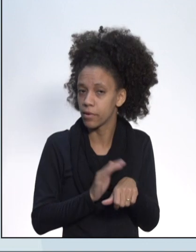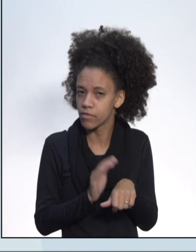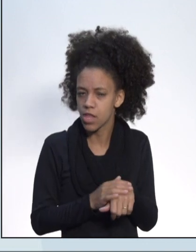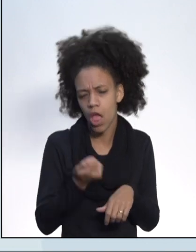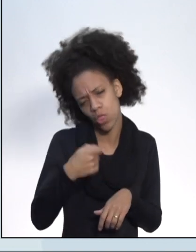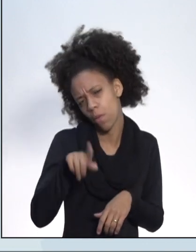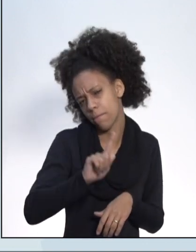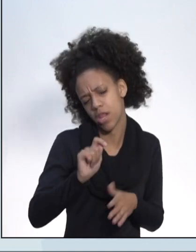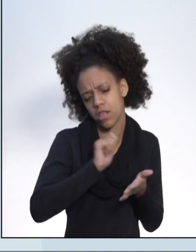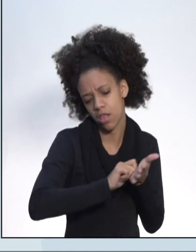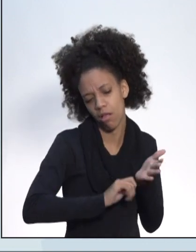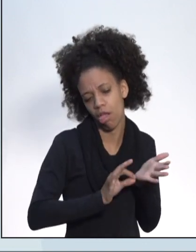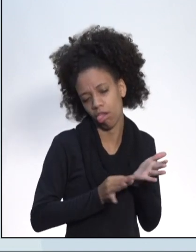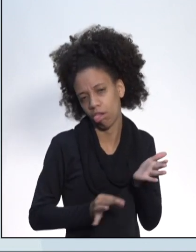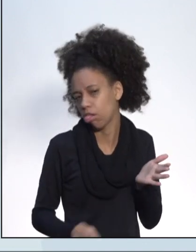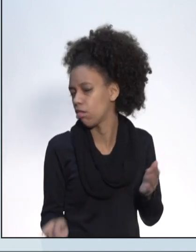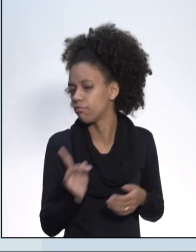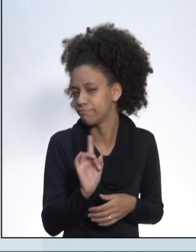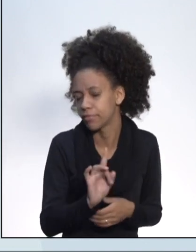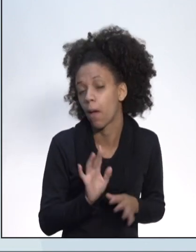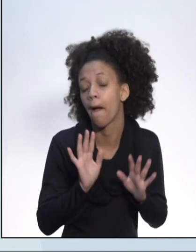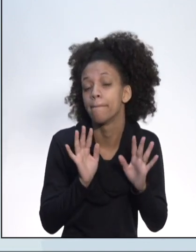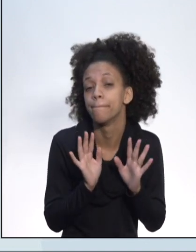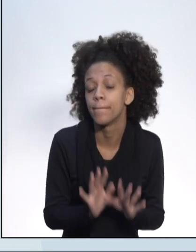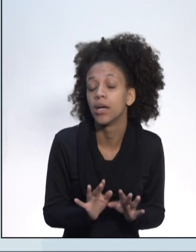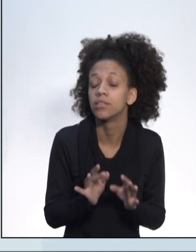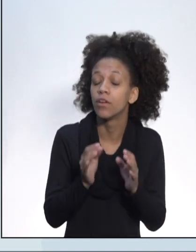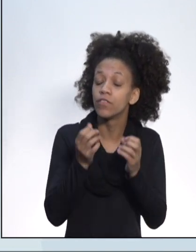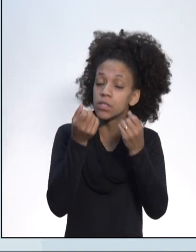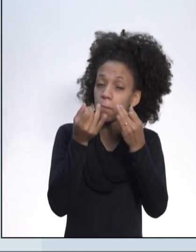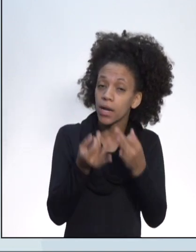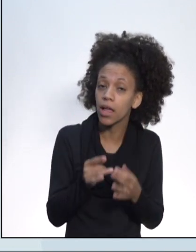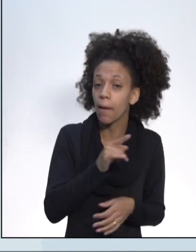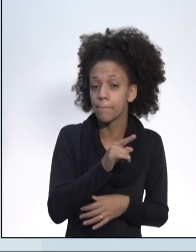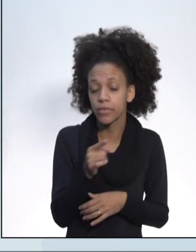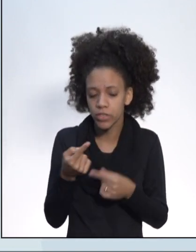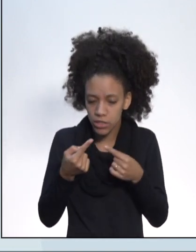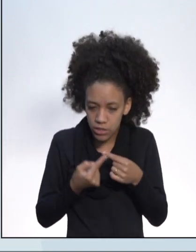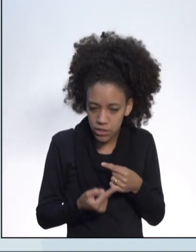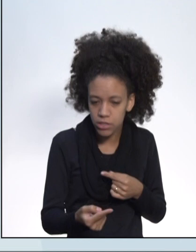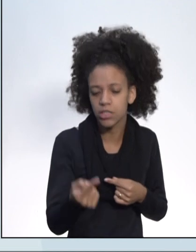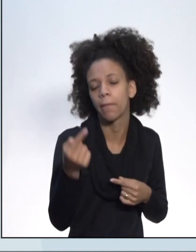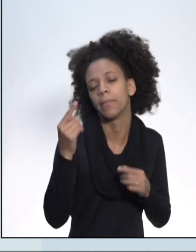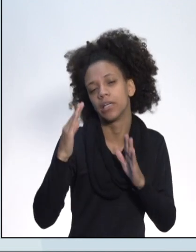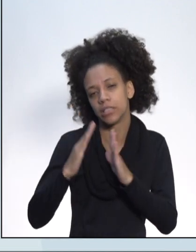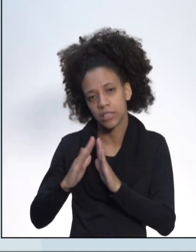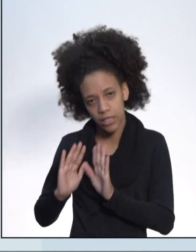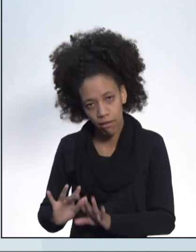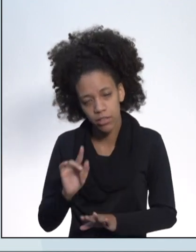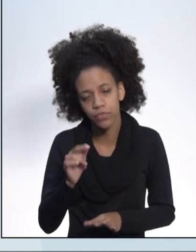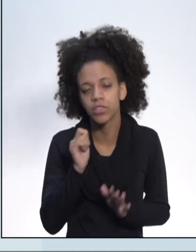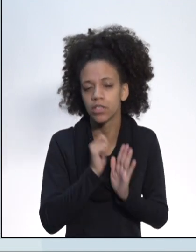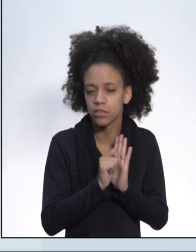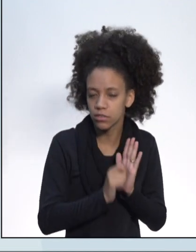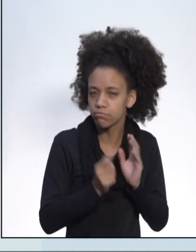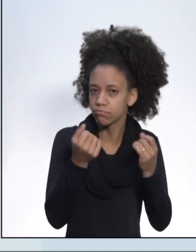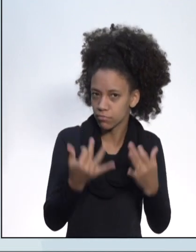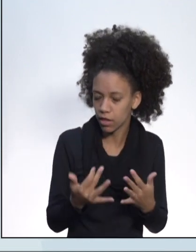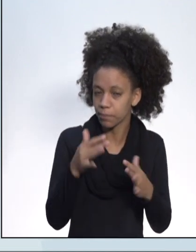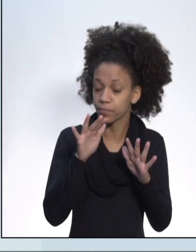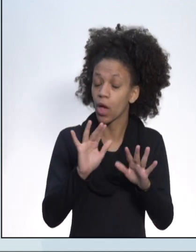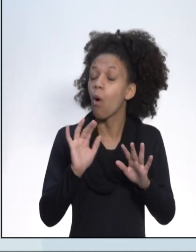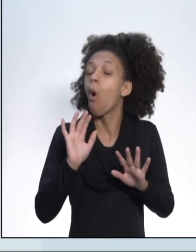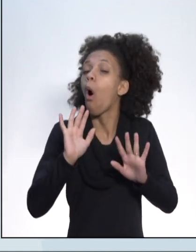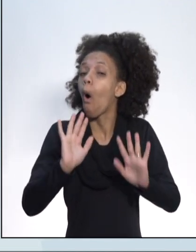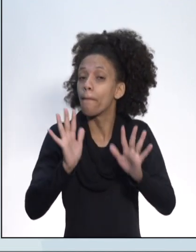copiar a pergunta toda, e eu vou explicar para vocês fazerem durante a semana em casa. Então, o que acontece? Diante da